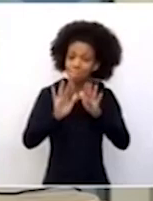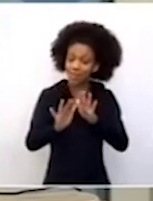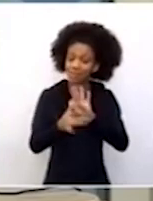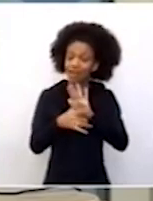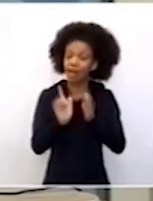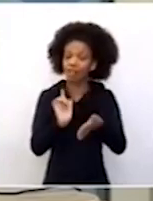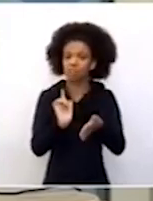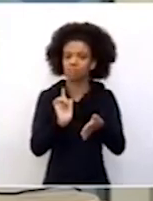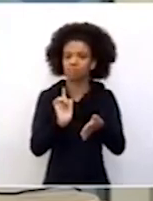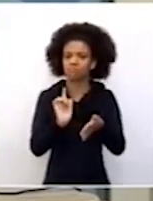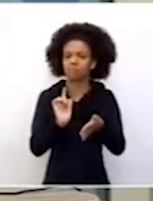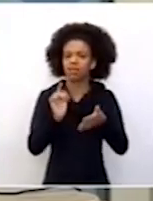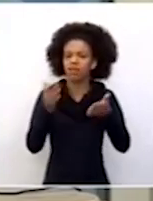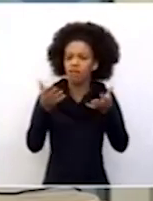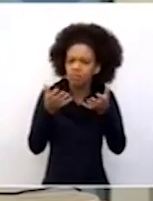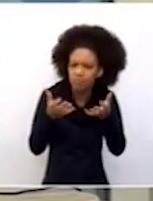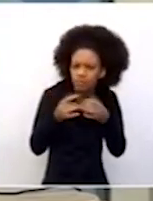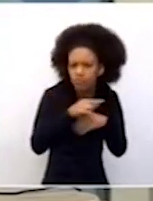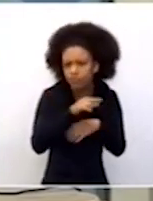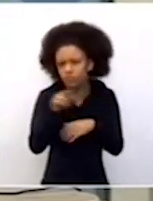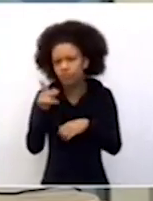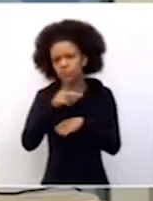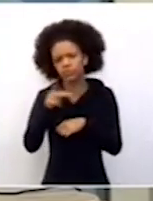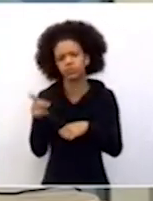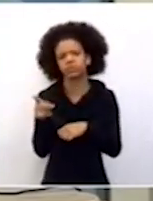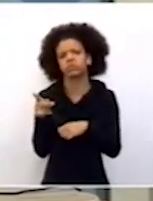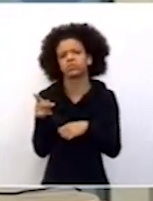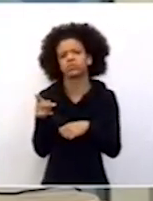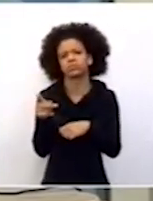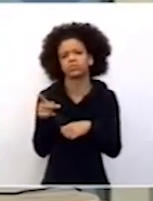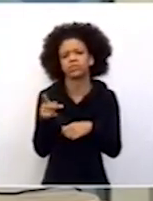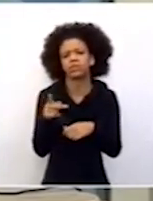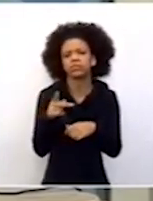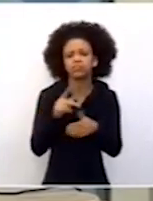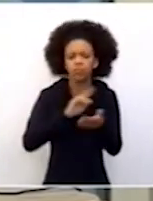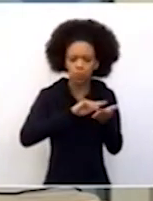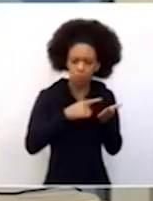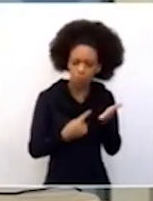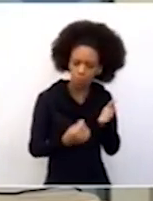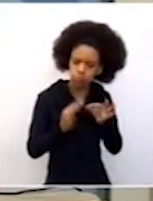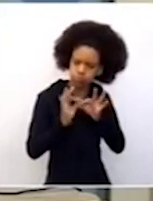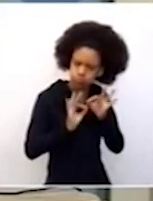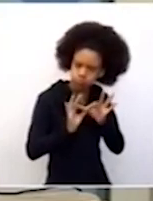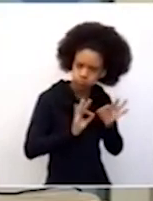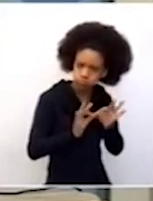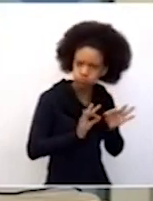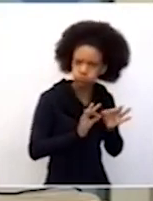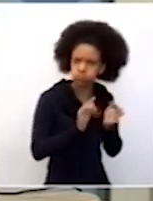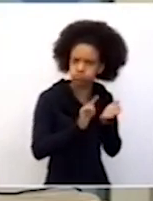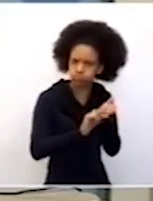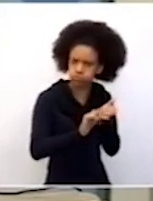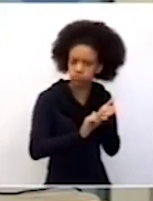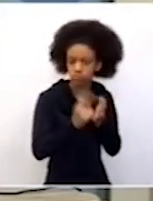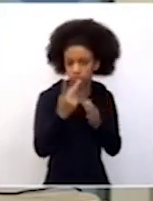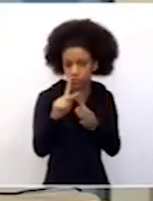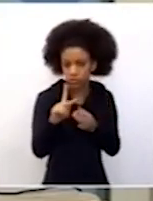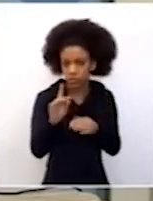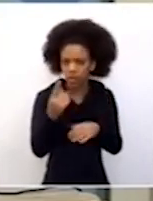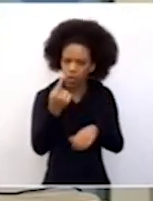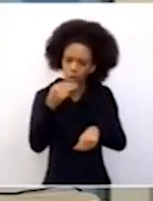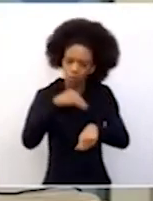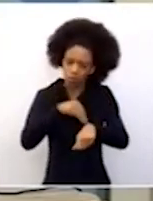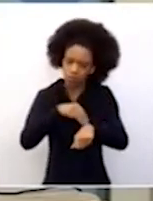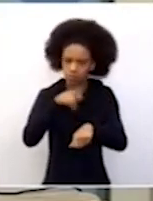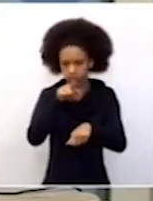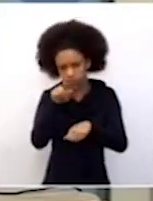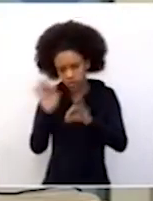TPC, queremos que os professores e as professoras peguem seu plano de aula e o seu planejamento e aí daremos 1 minuto para os